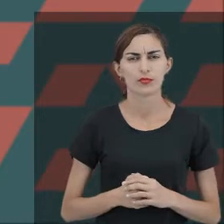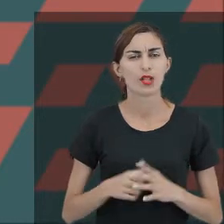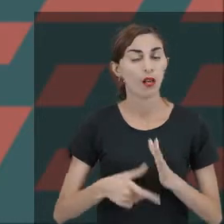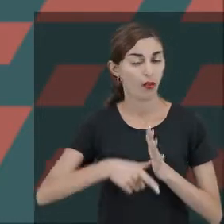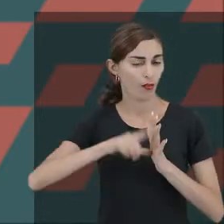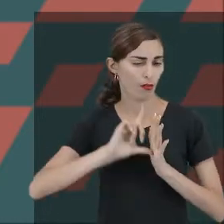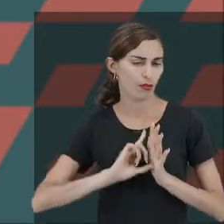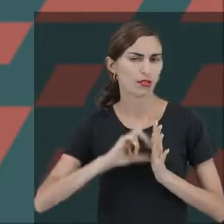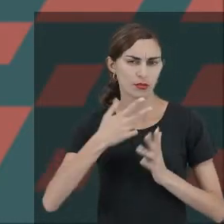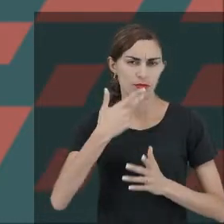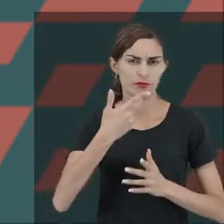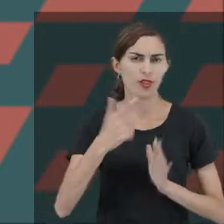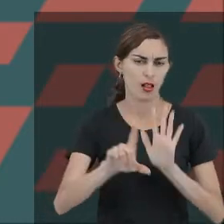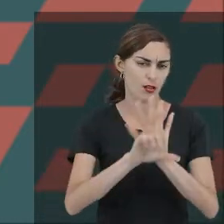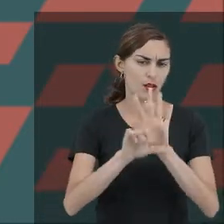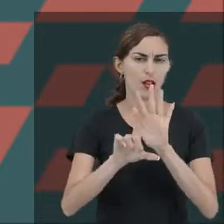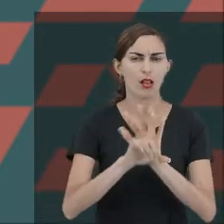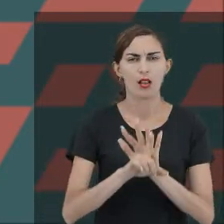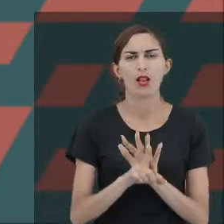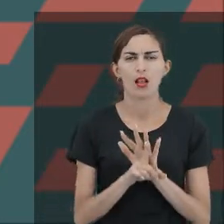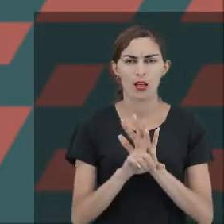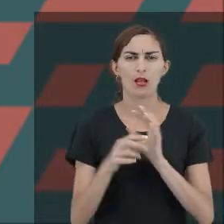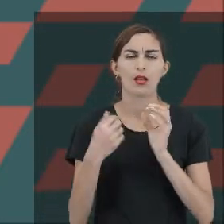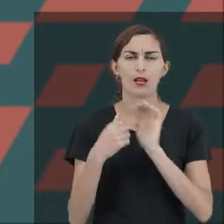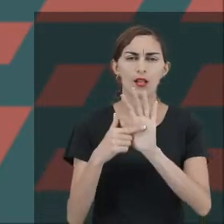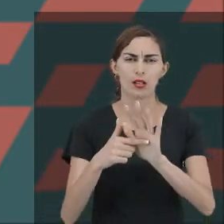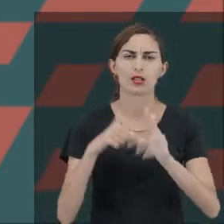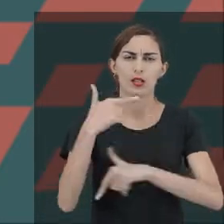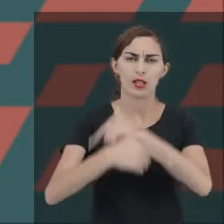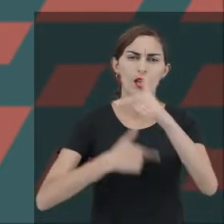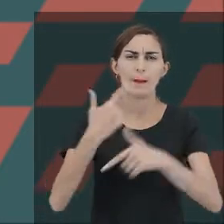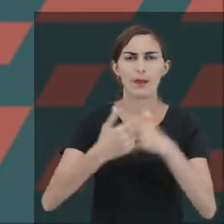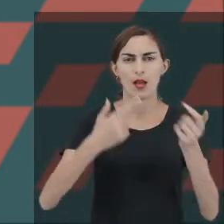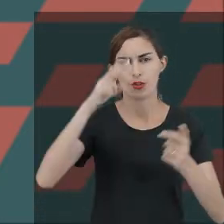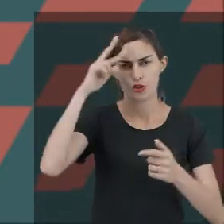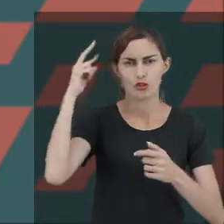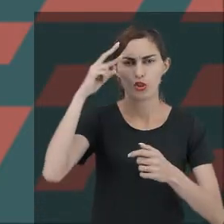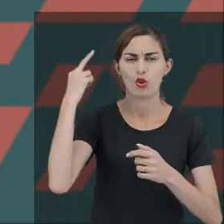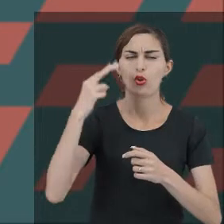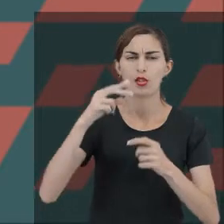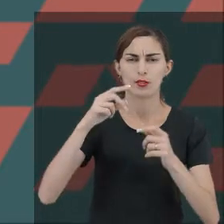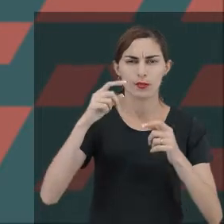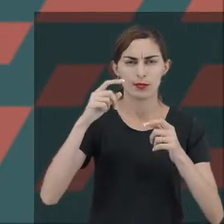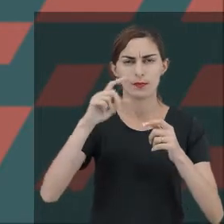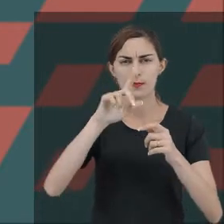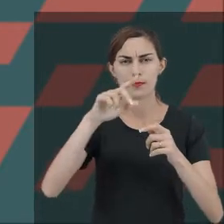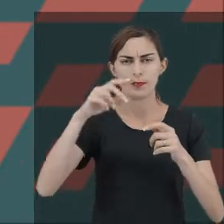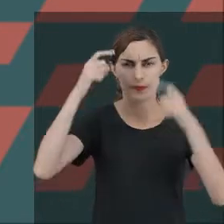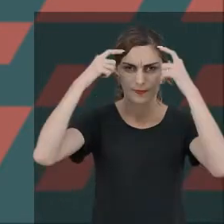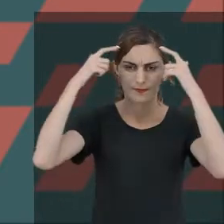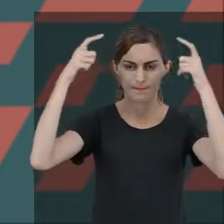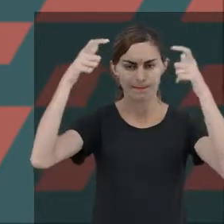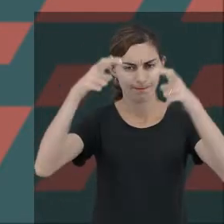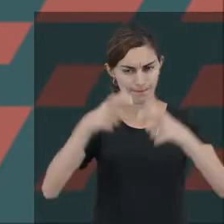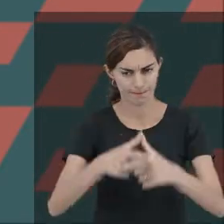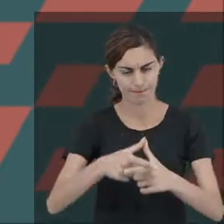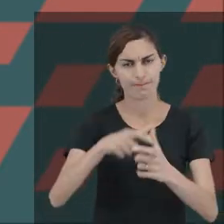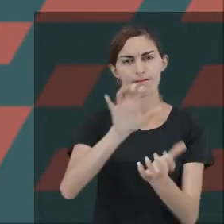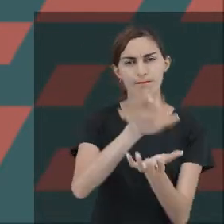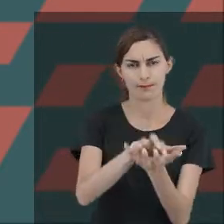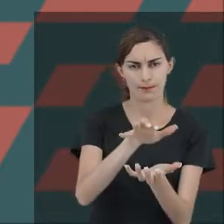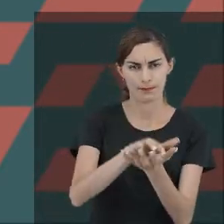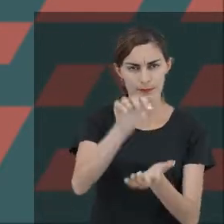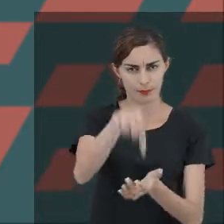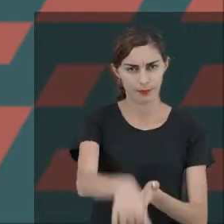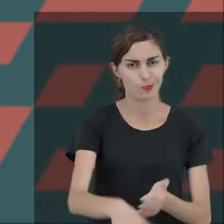Então, antes de falar das diretrizes, é importante que a gente trabalhe o histórico da microcefalia em Pernambuco. Antes de ser síndrome congênita